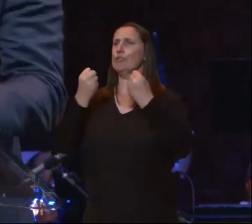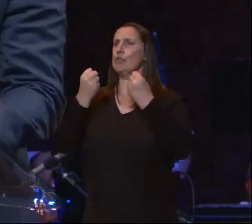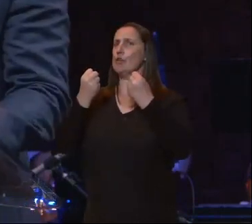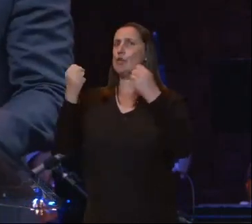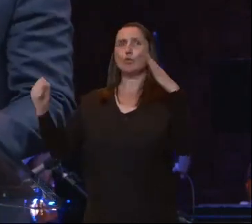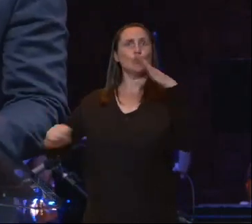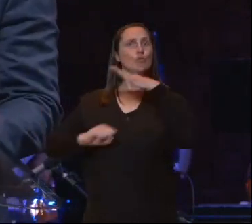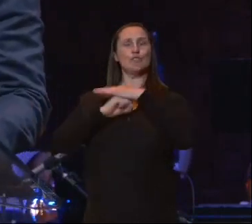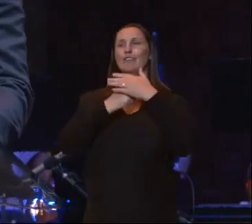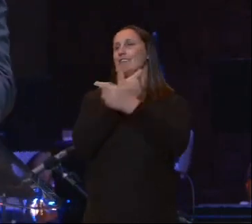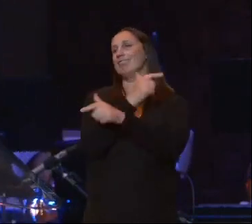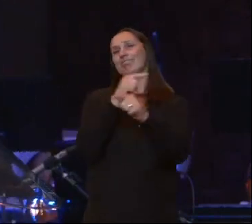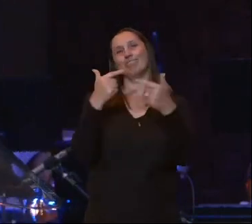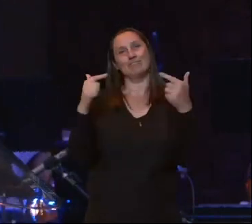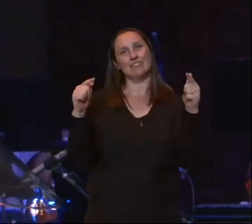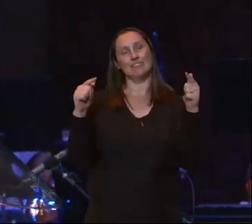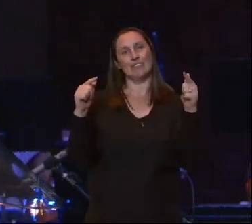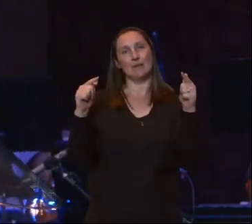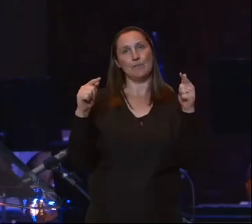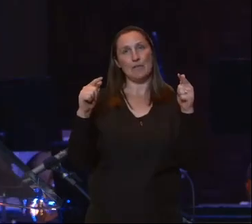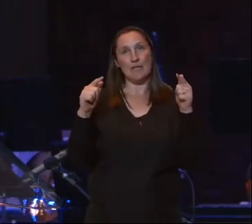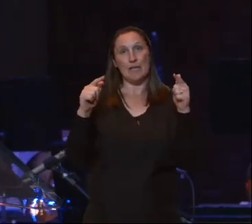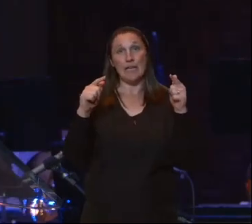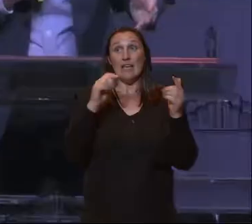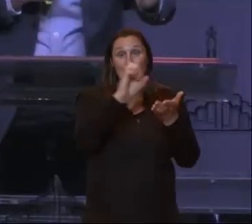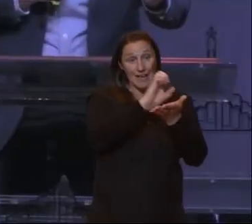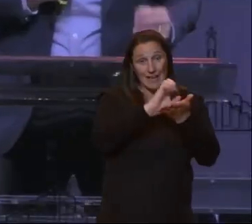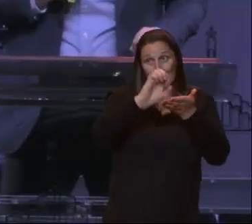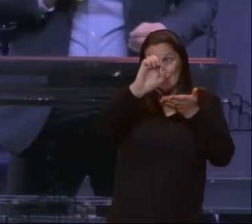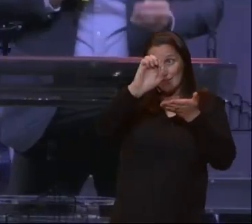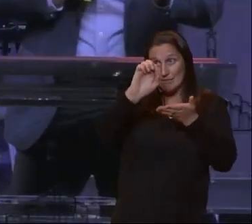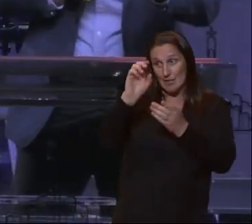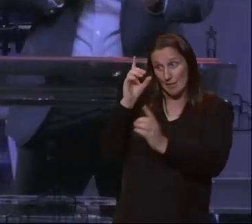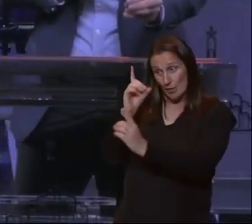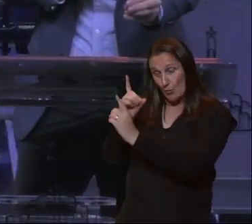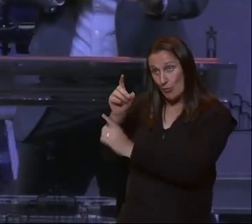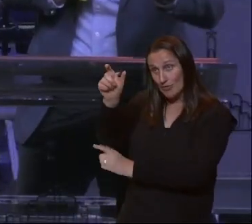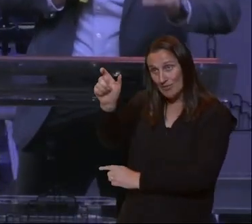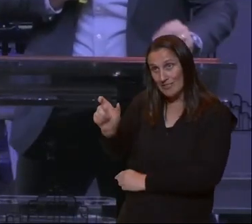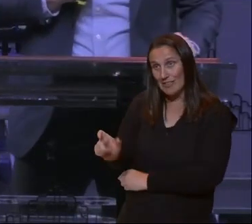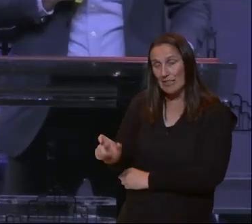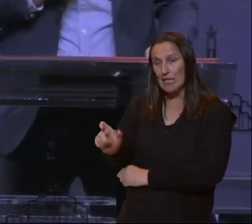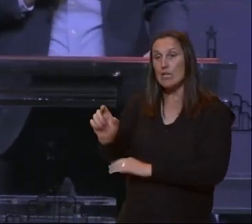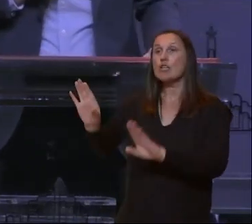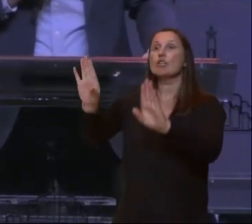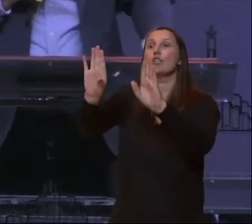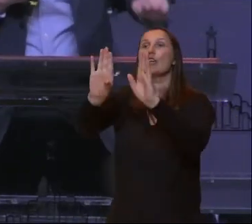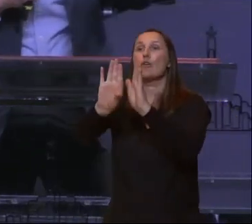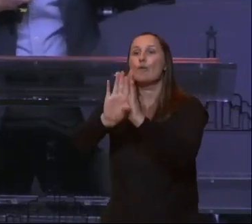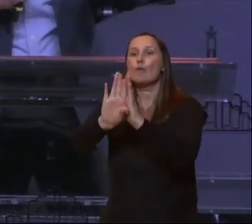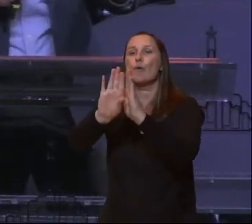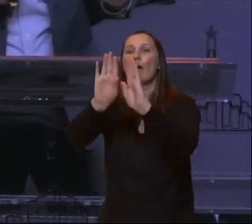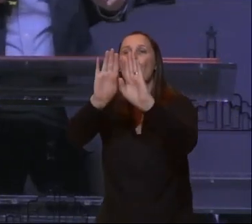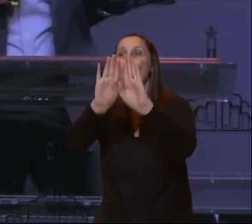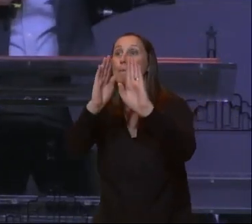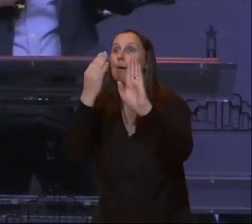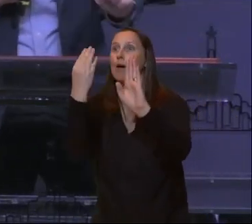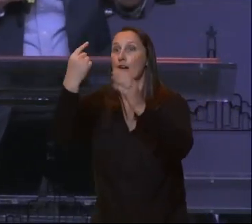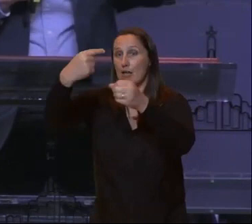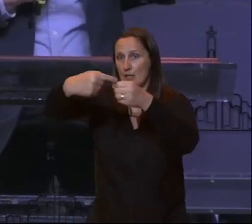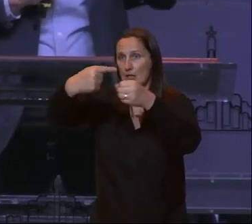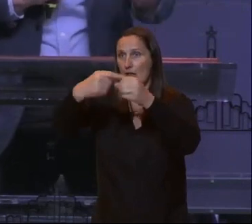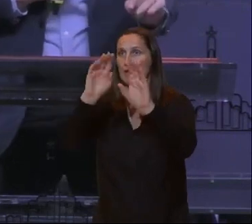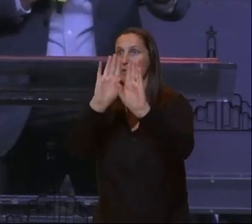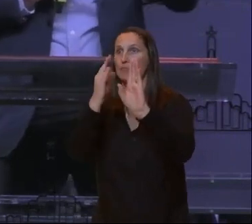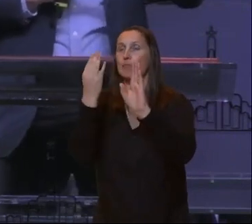Quando Elias encontra, a Bíblia vai dizer no versículo 10, e ele foi, quando chegou à porta da cidade, encontrou uma viúva que